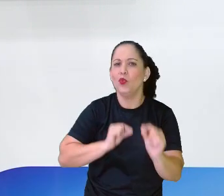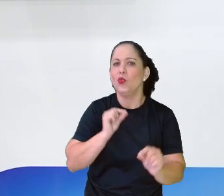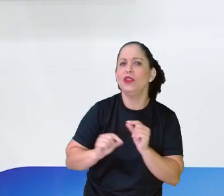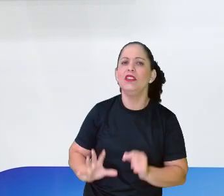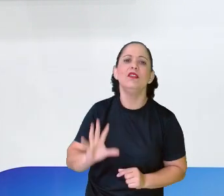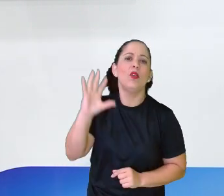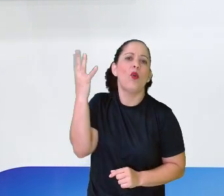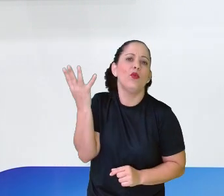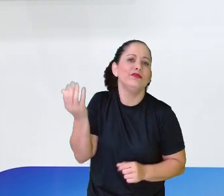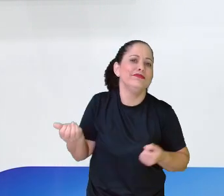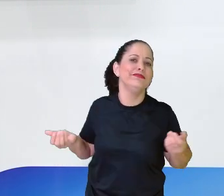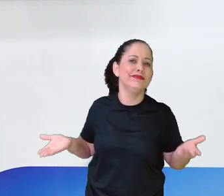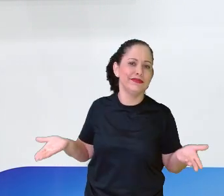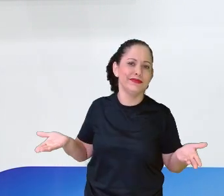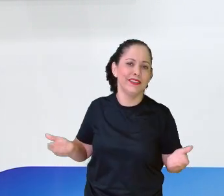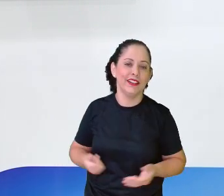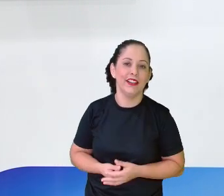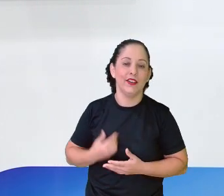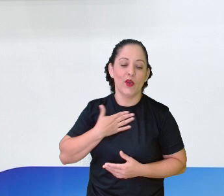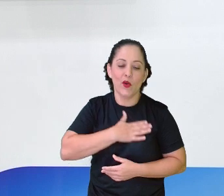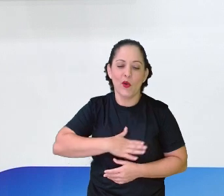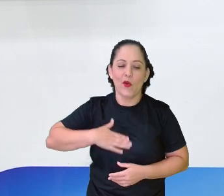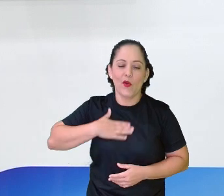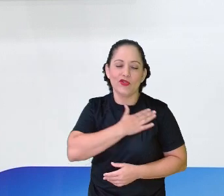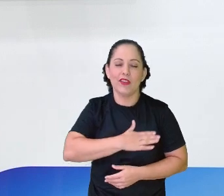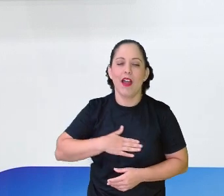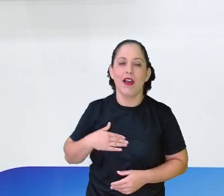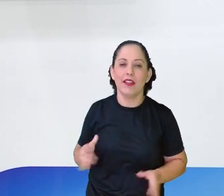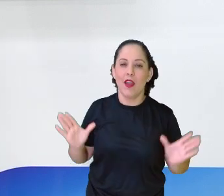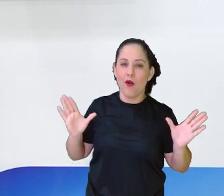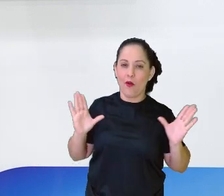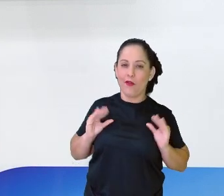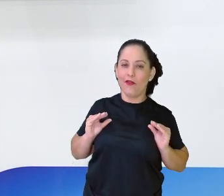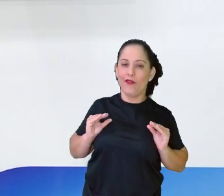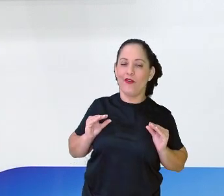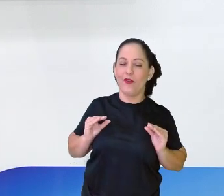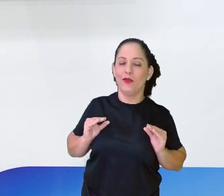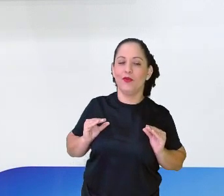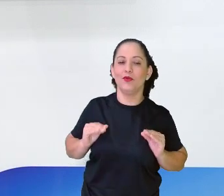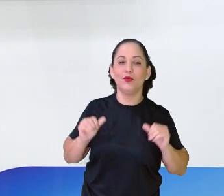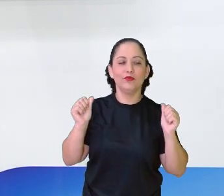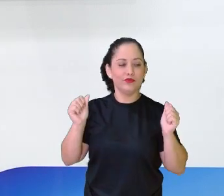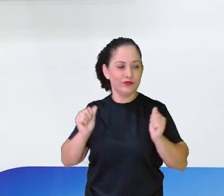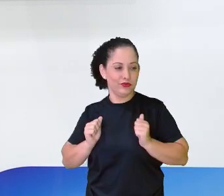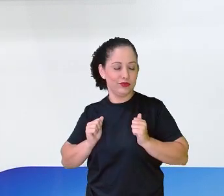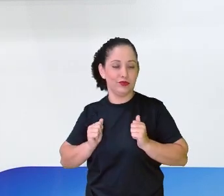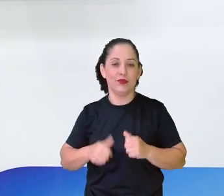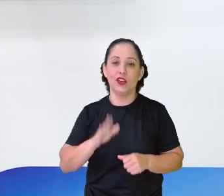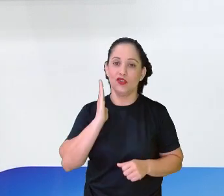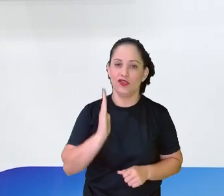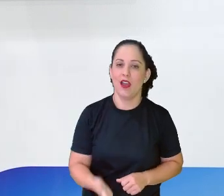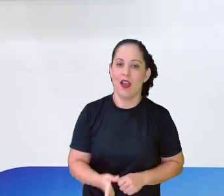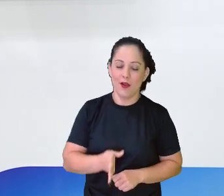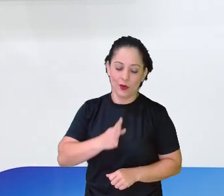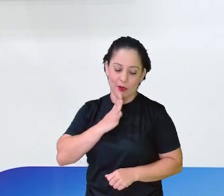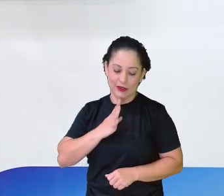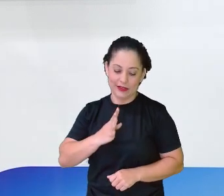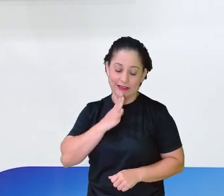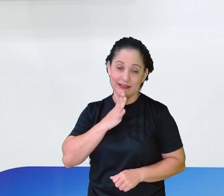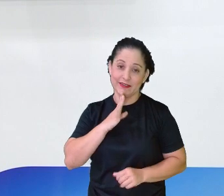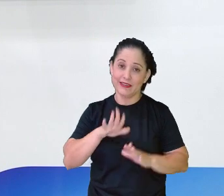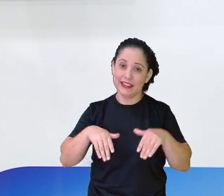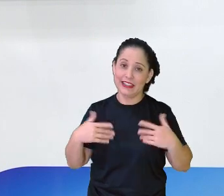vir. Gostam mais daquela sensação do confortável, do que está acontecendo ali que eu já conheço. Por isso que não são muito favoráveis